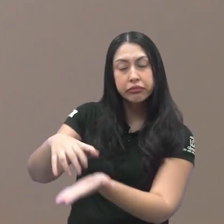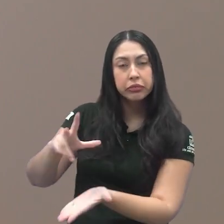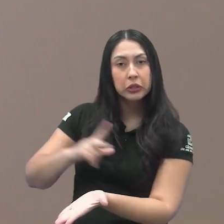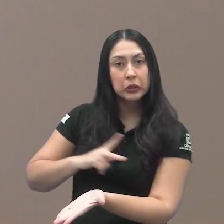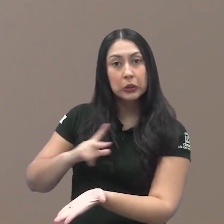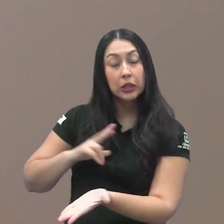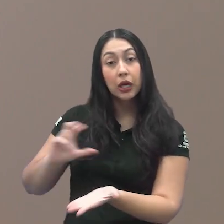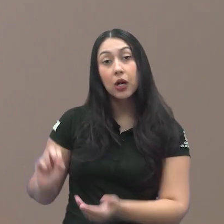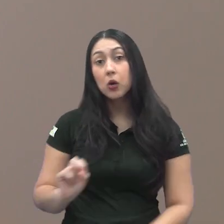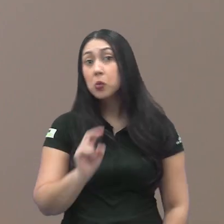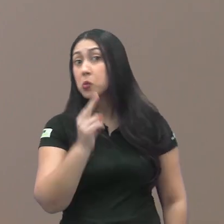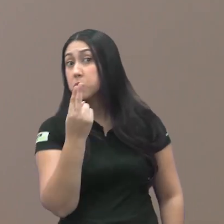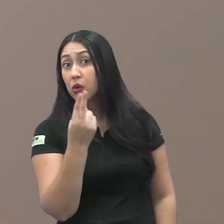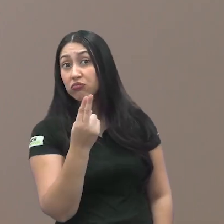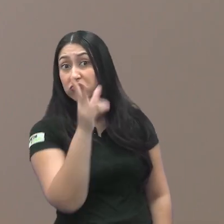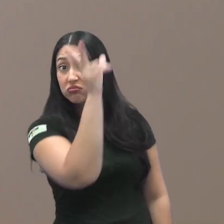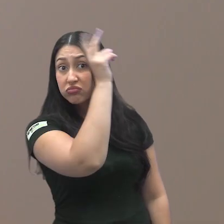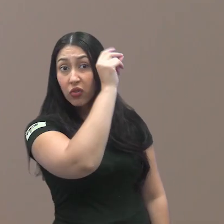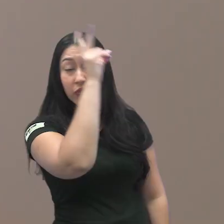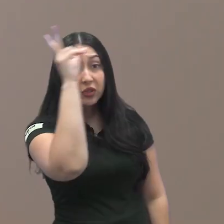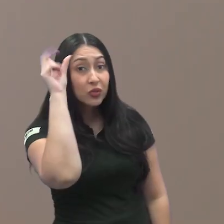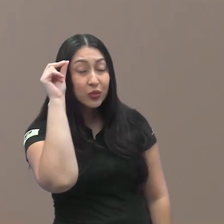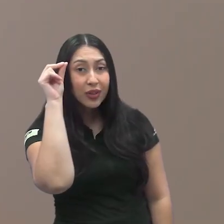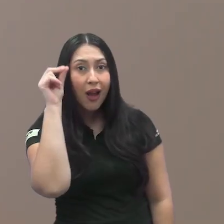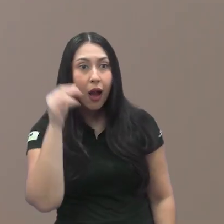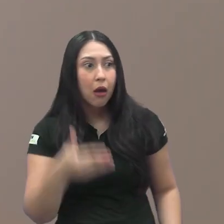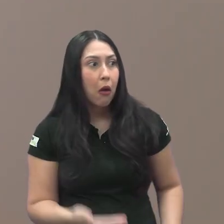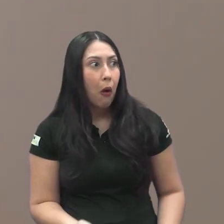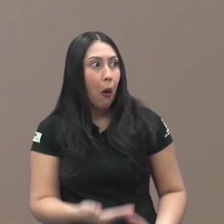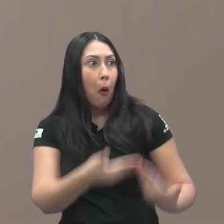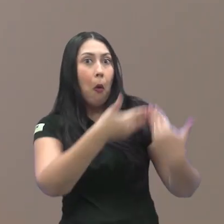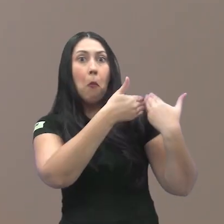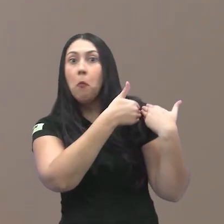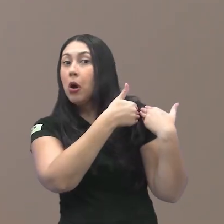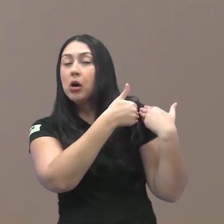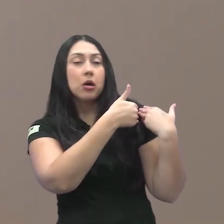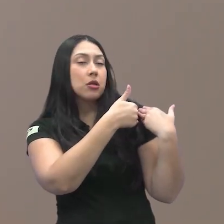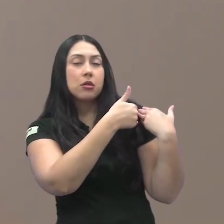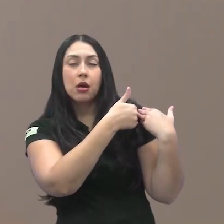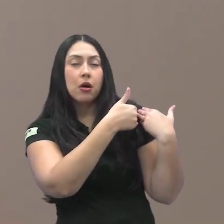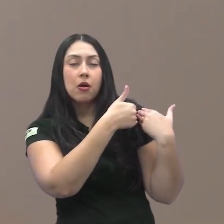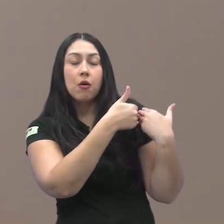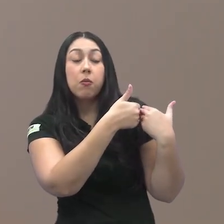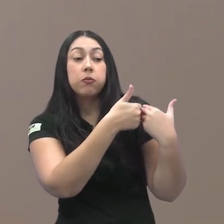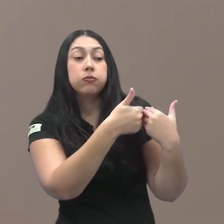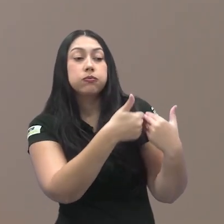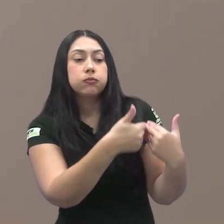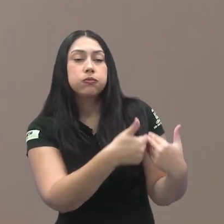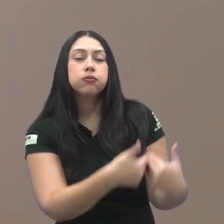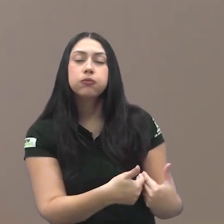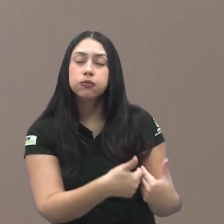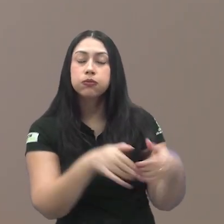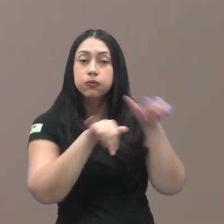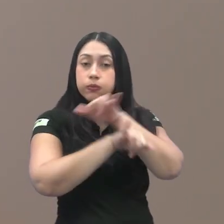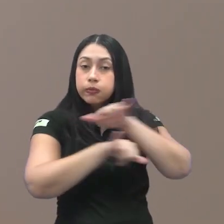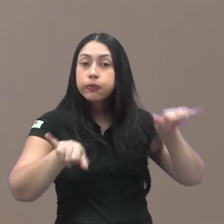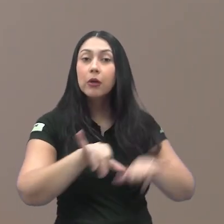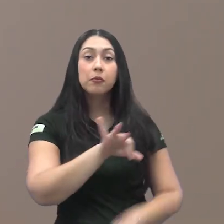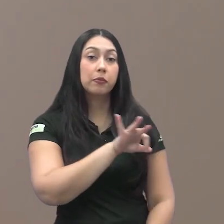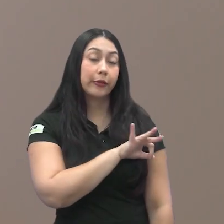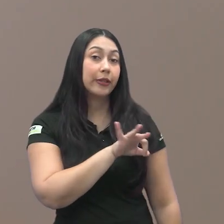numa entidade privada ou pública, retira dele, pessoa, a iniciativa de comunicar os